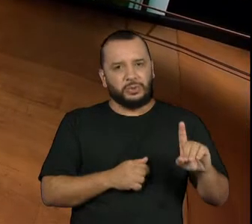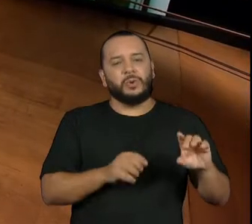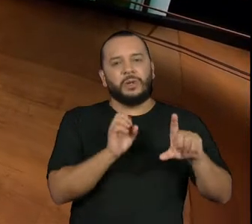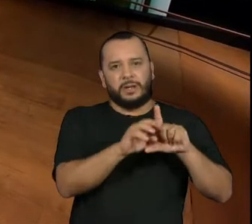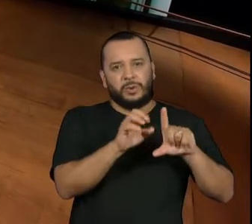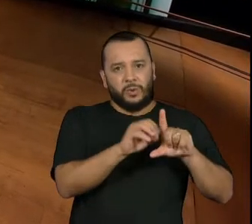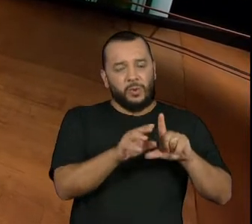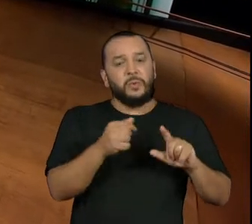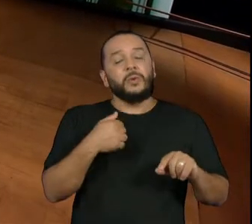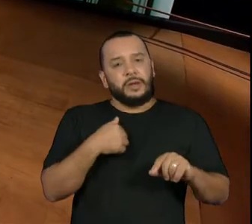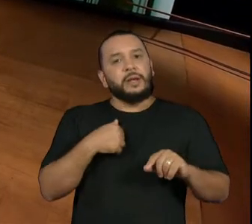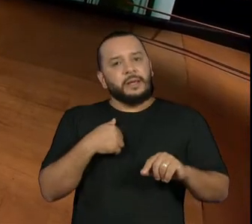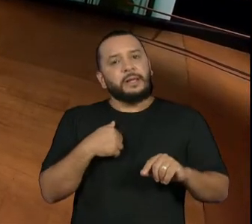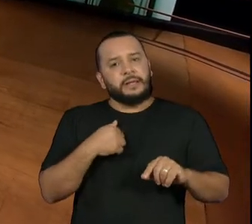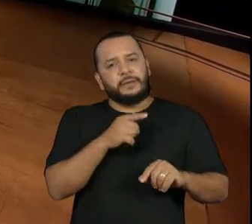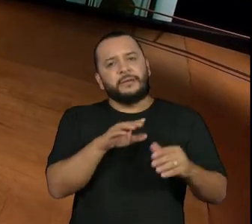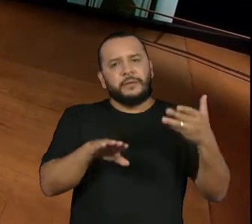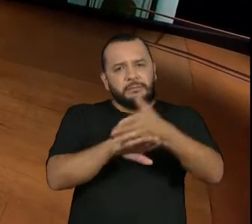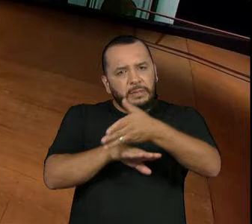ensaios, tal, ficou muito